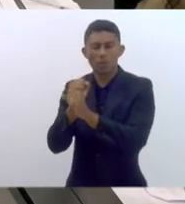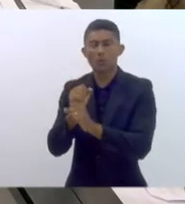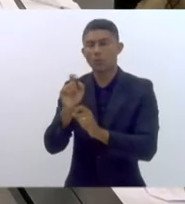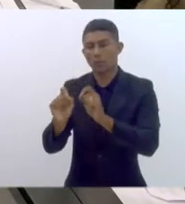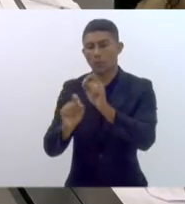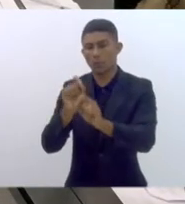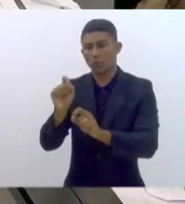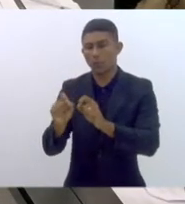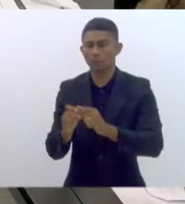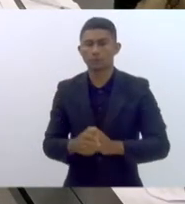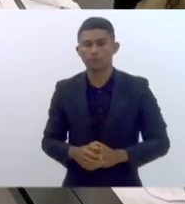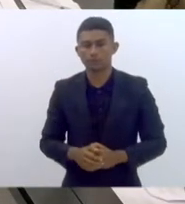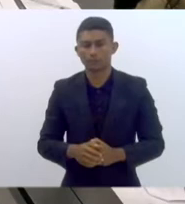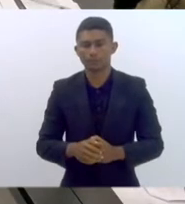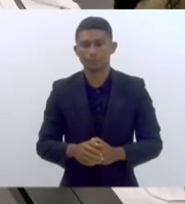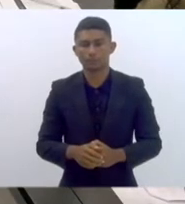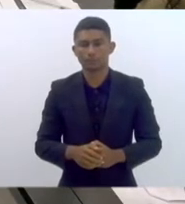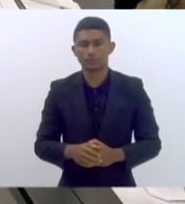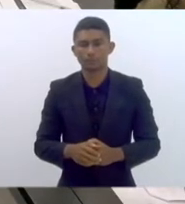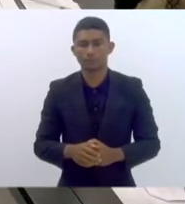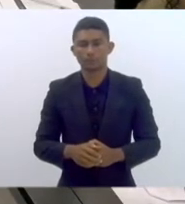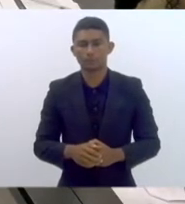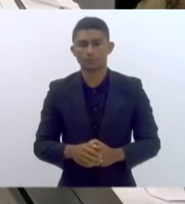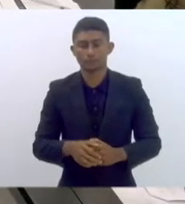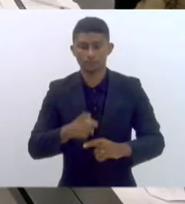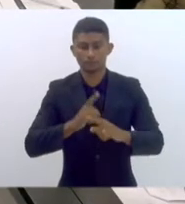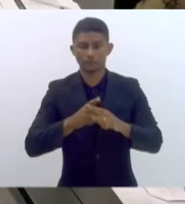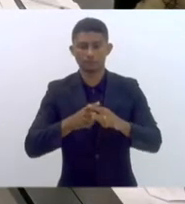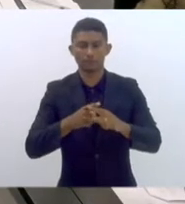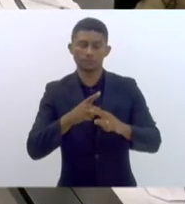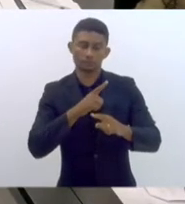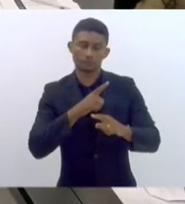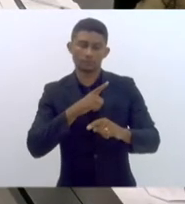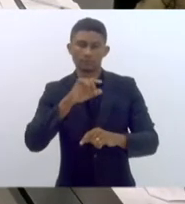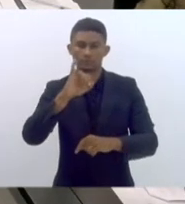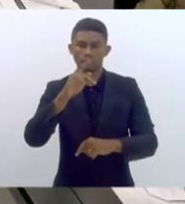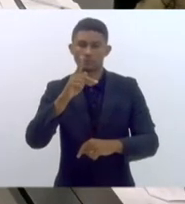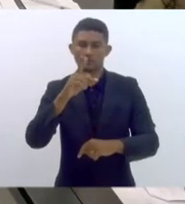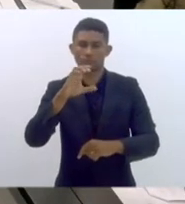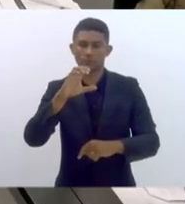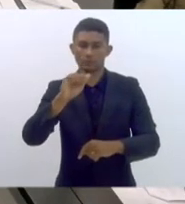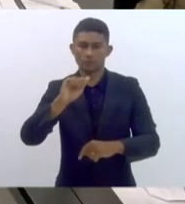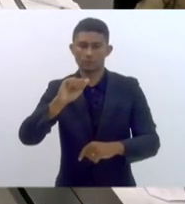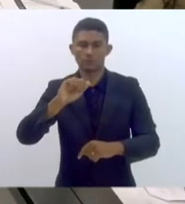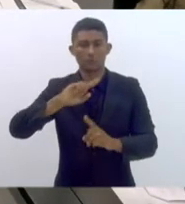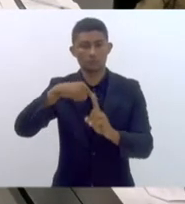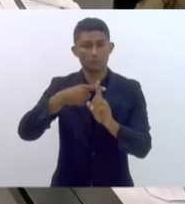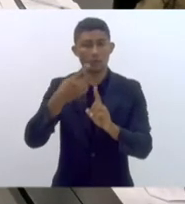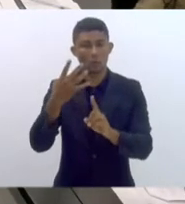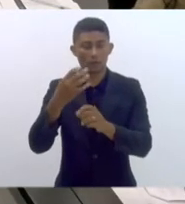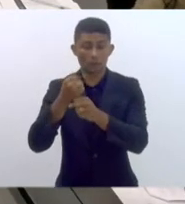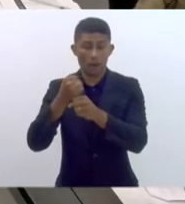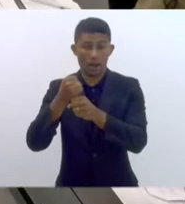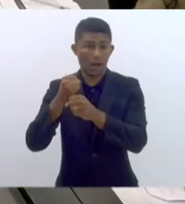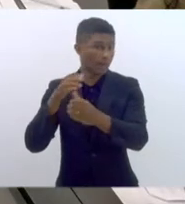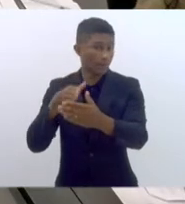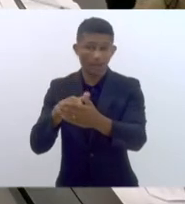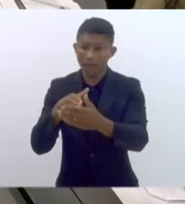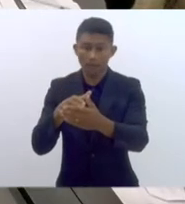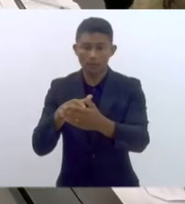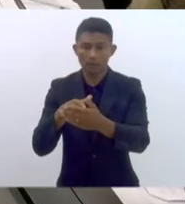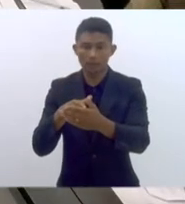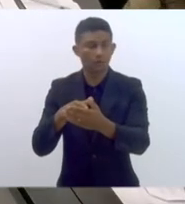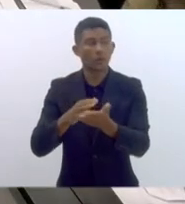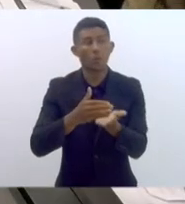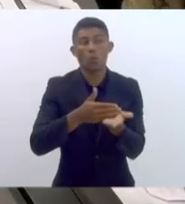Ela está incorporada com IPCA mais 4 até 2016. A partir?